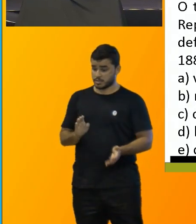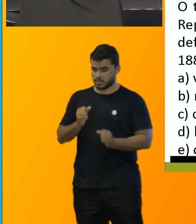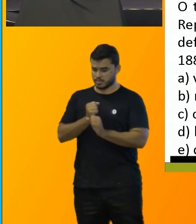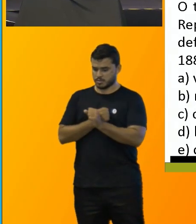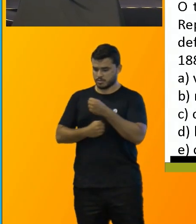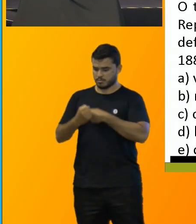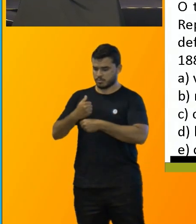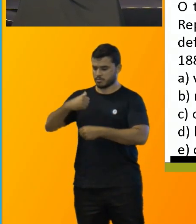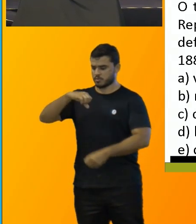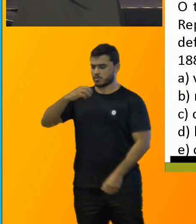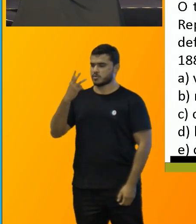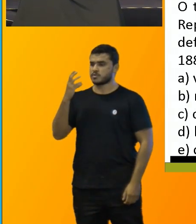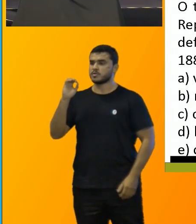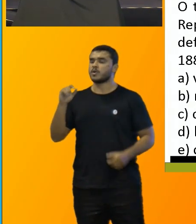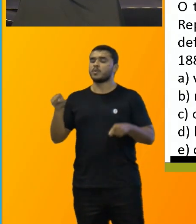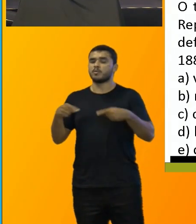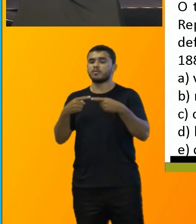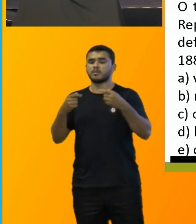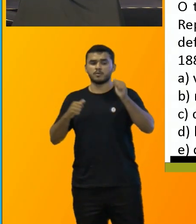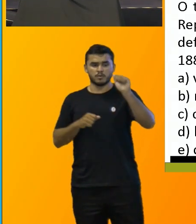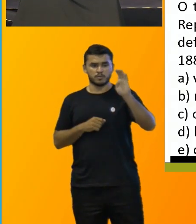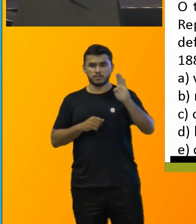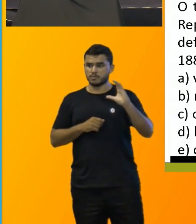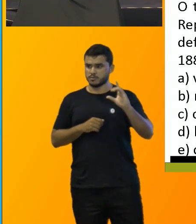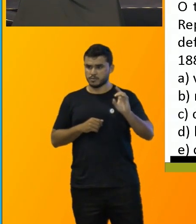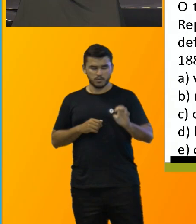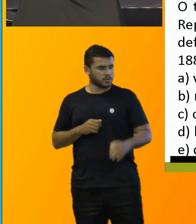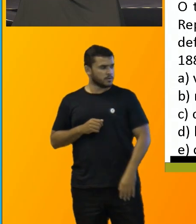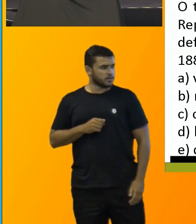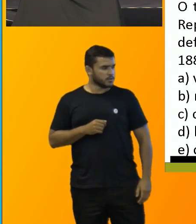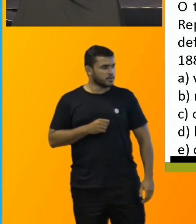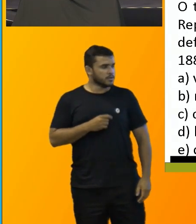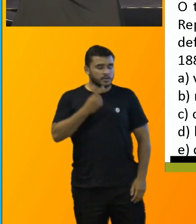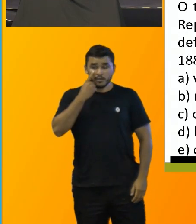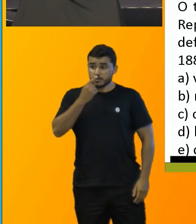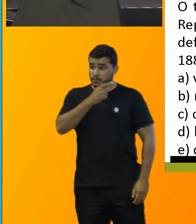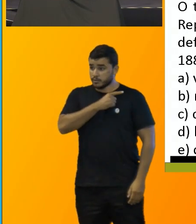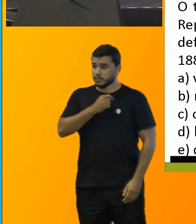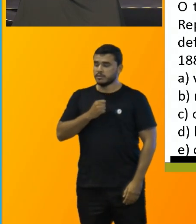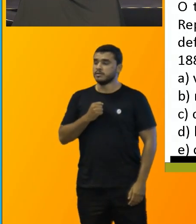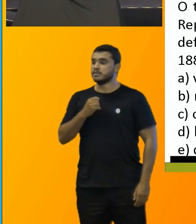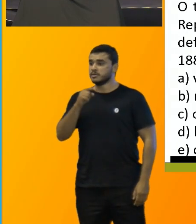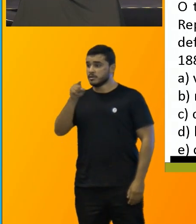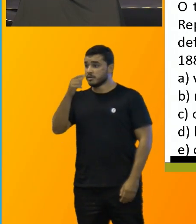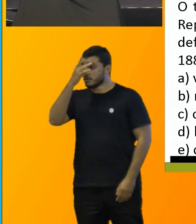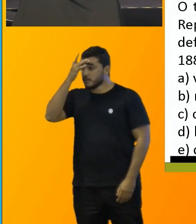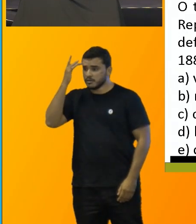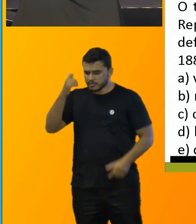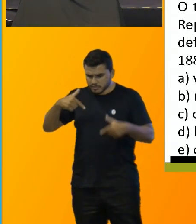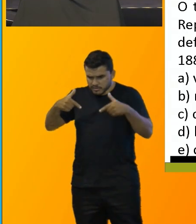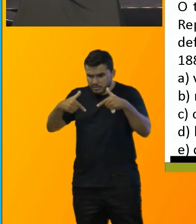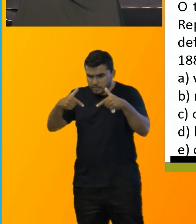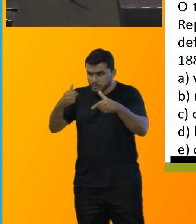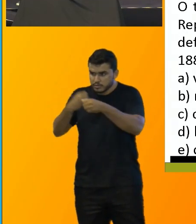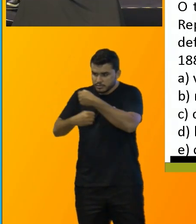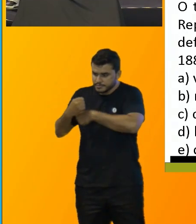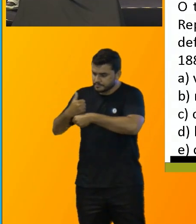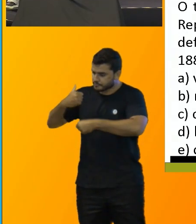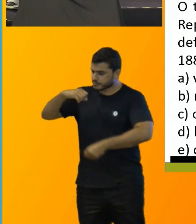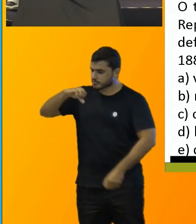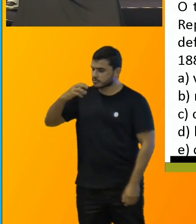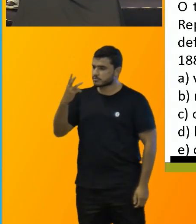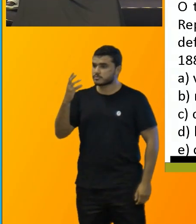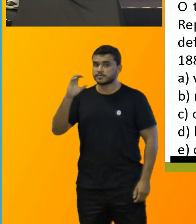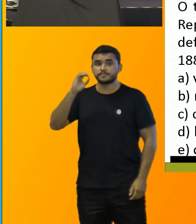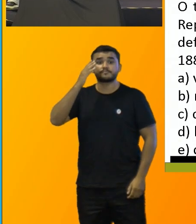seus momentos mais importantes. Os defensores da Revolução de 30 procuraram construir uma visão, você pode